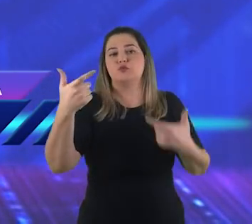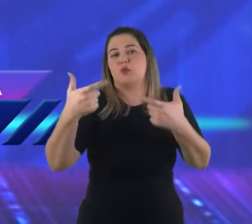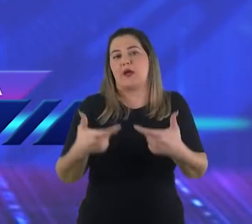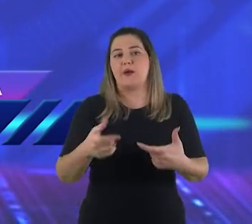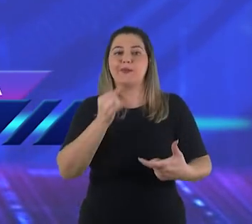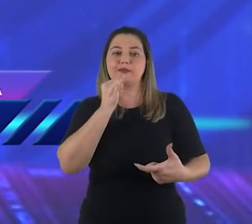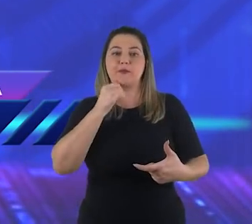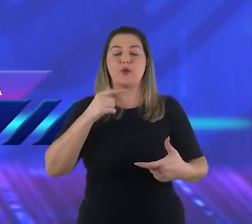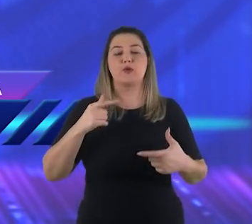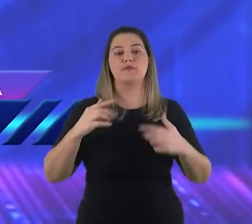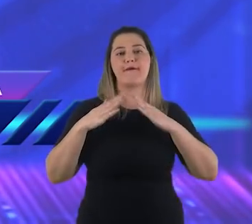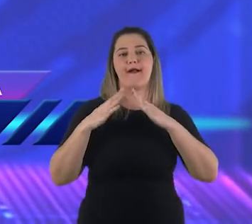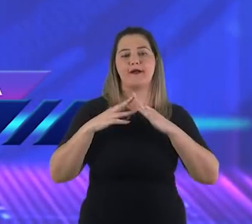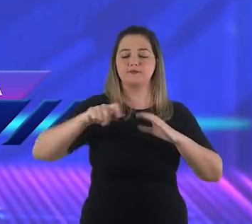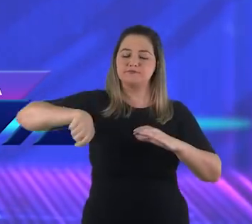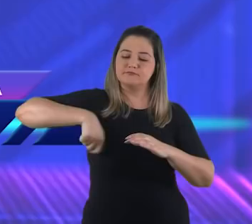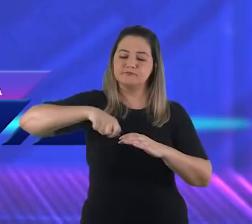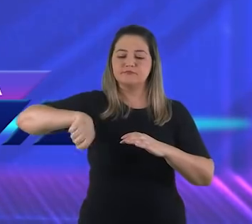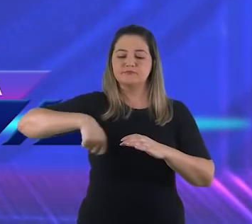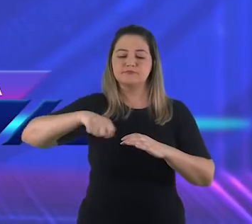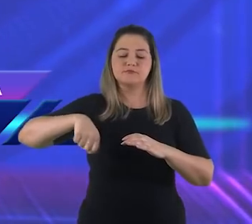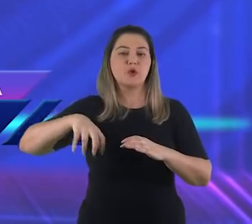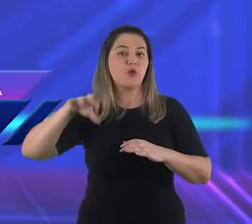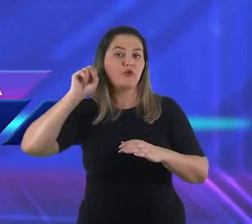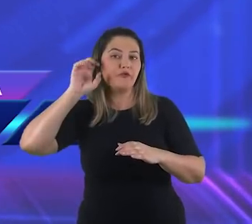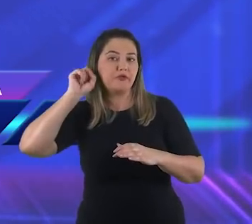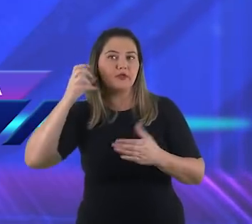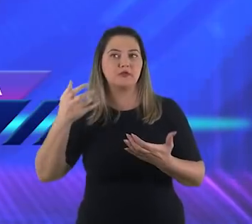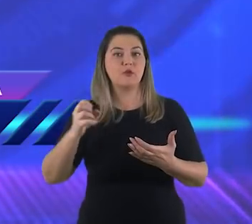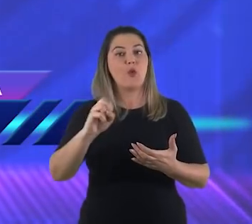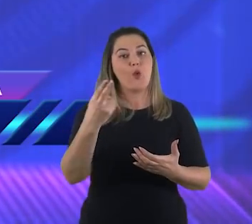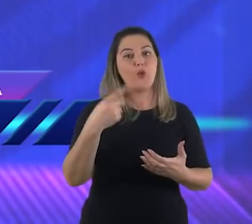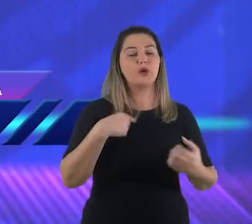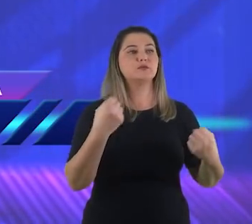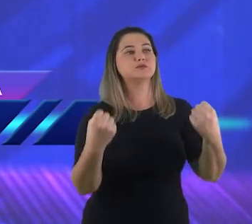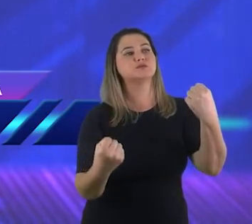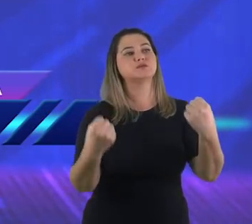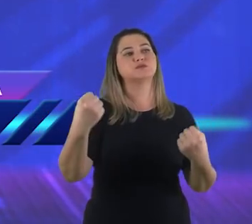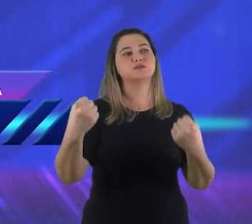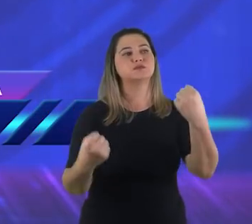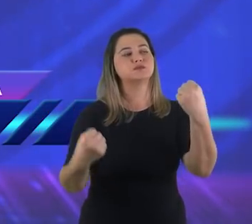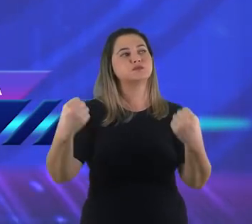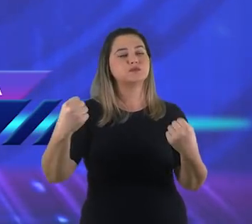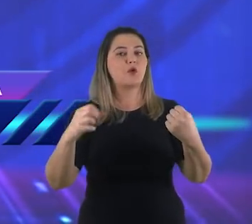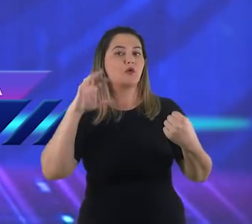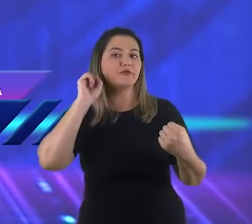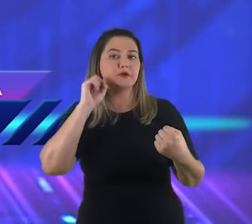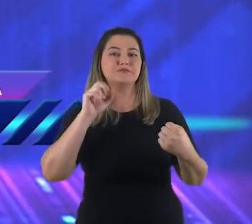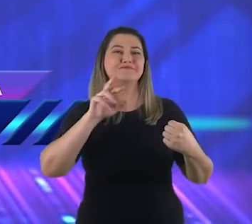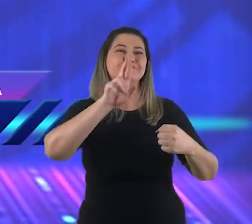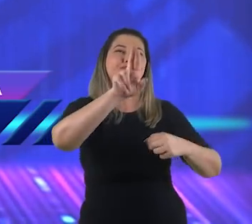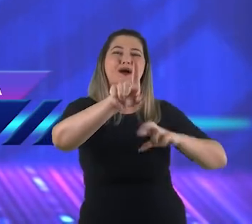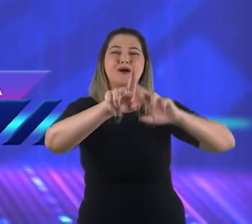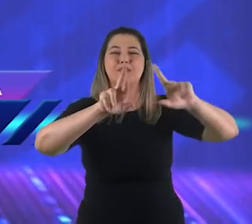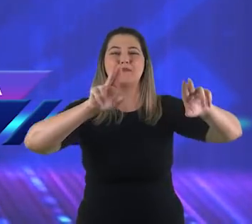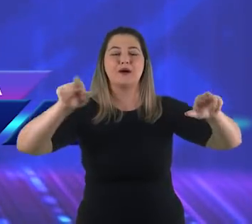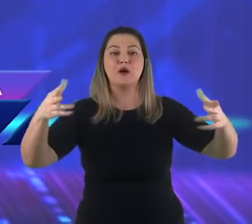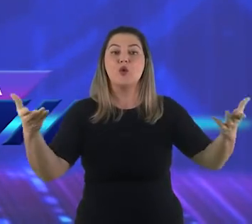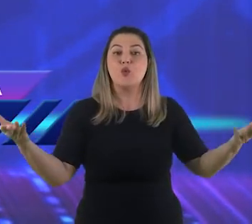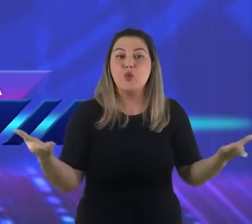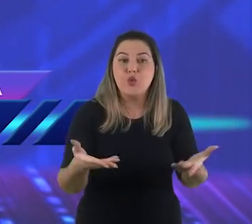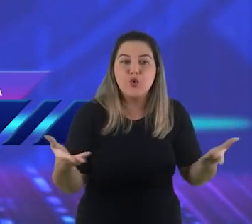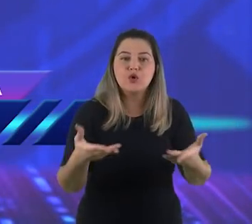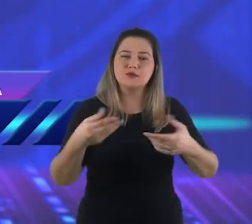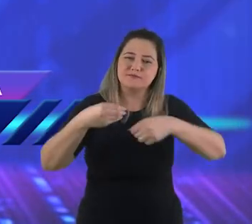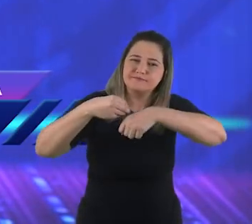aí enquanto você lava a louça. Deus está dizendo que a mensagem é para esse momento. A mensagem que está